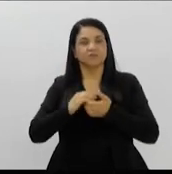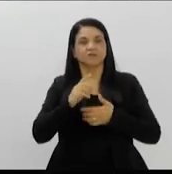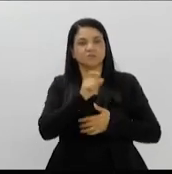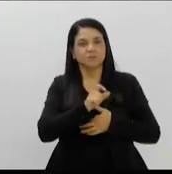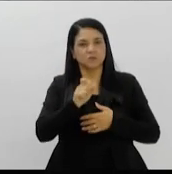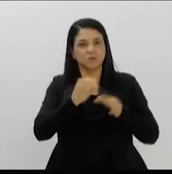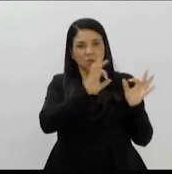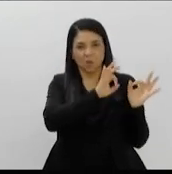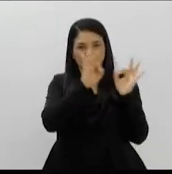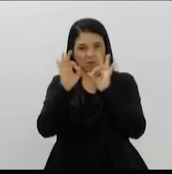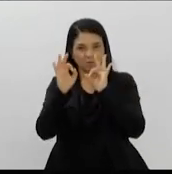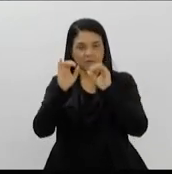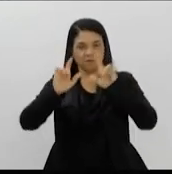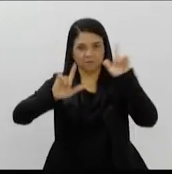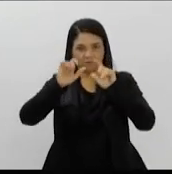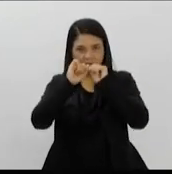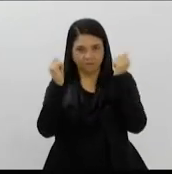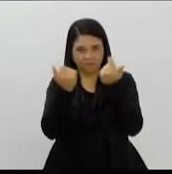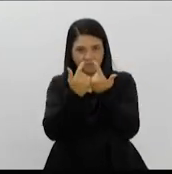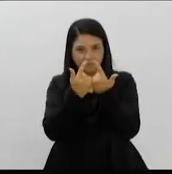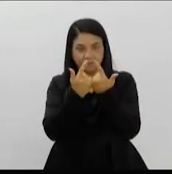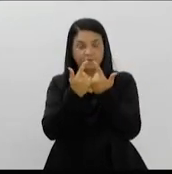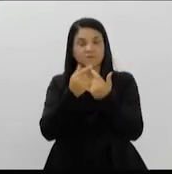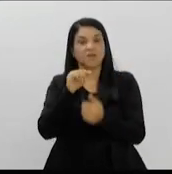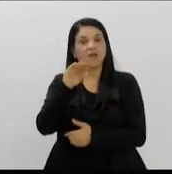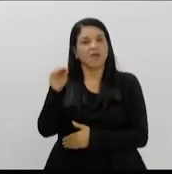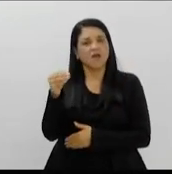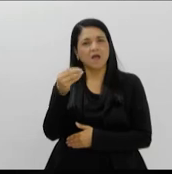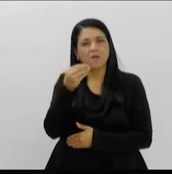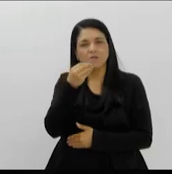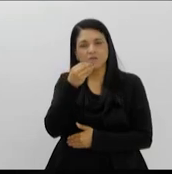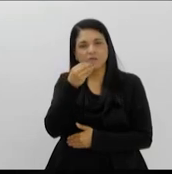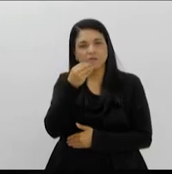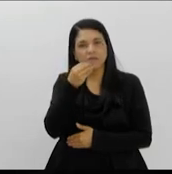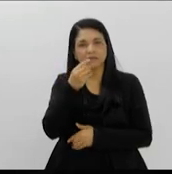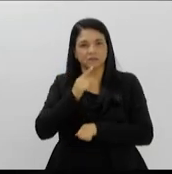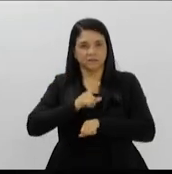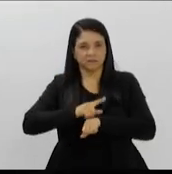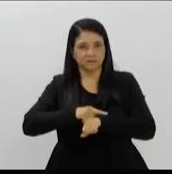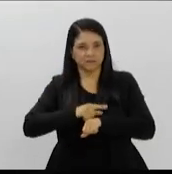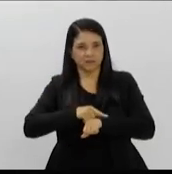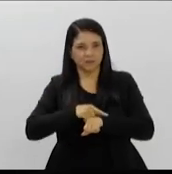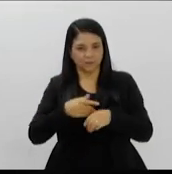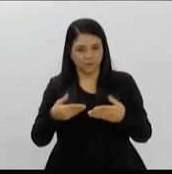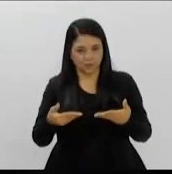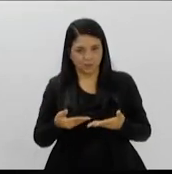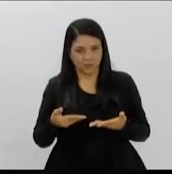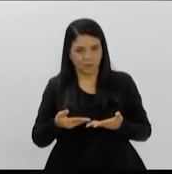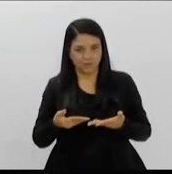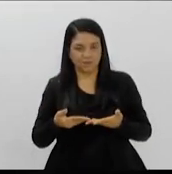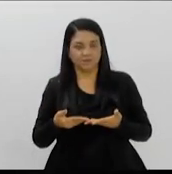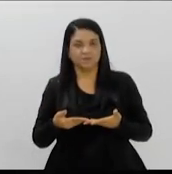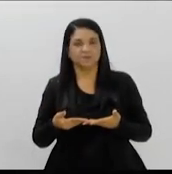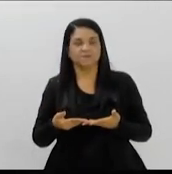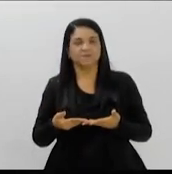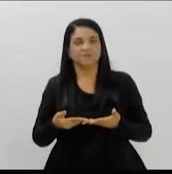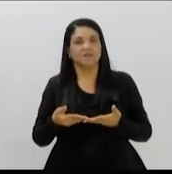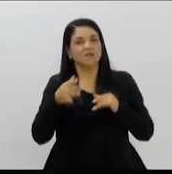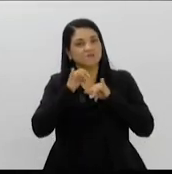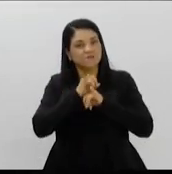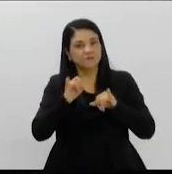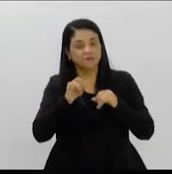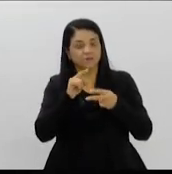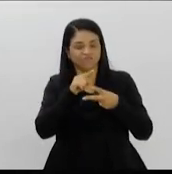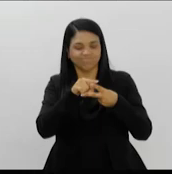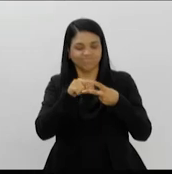Alerge. E aproveitar esse tempo que a gente tem aqui disponível para falar de